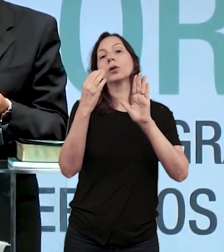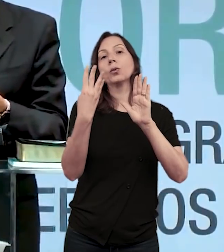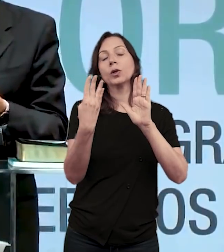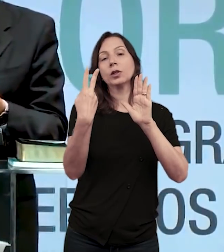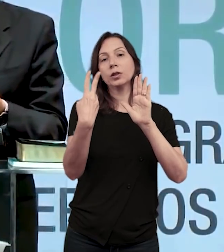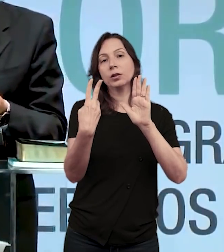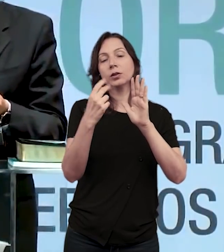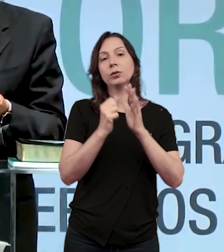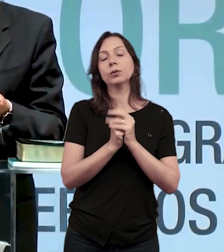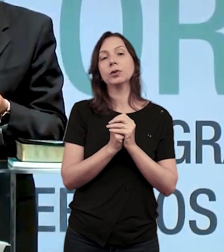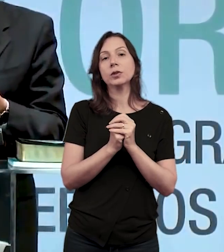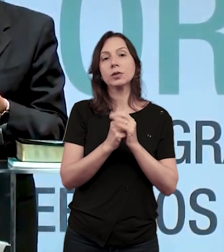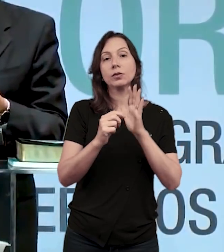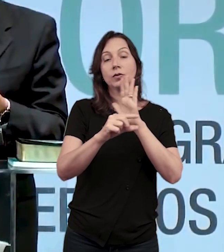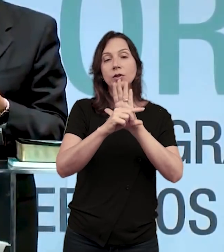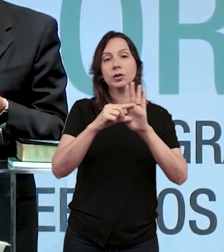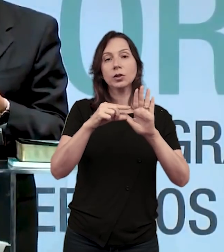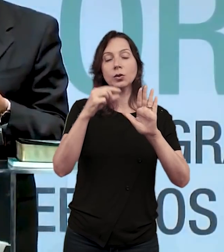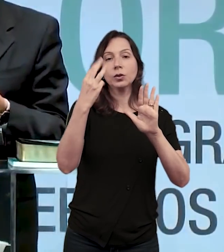para cá.